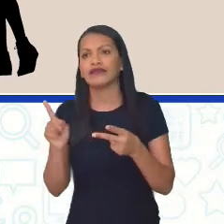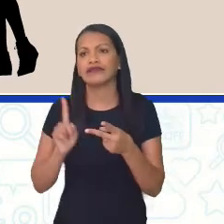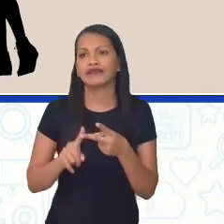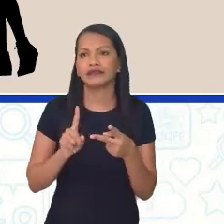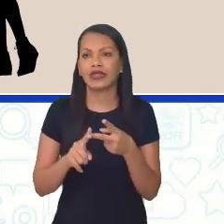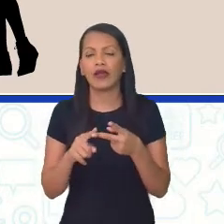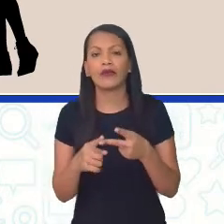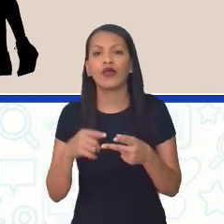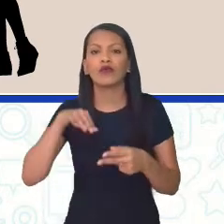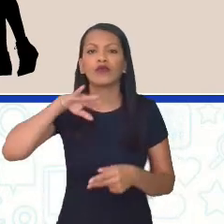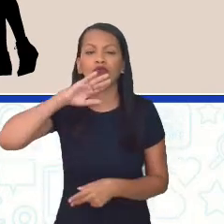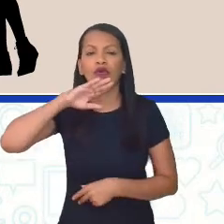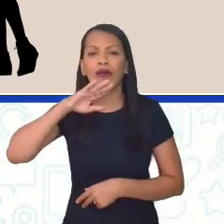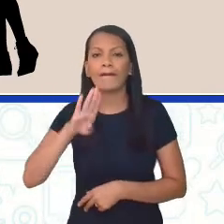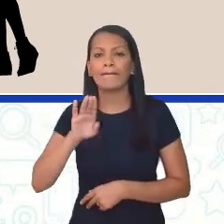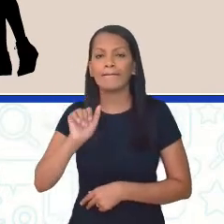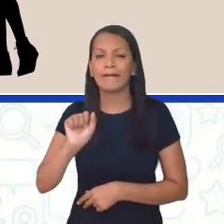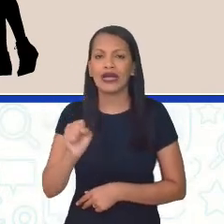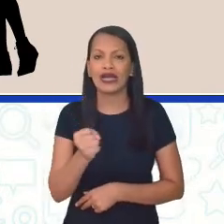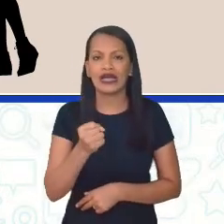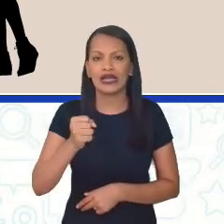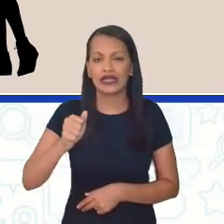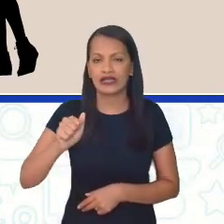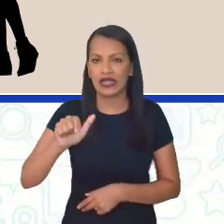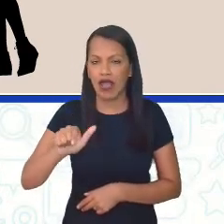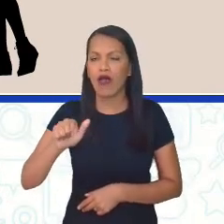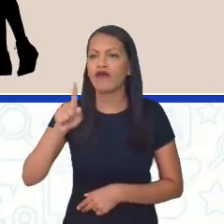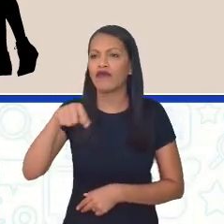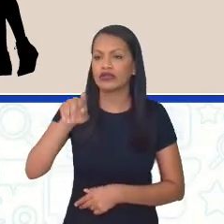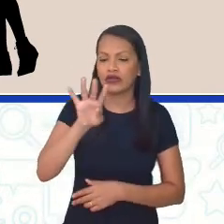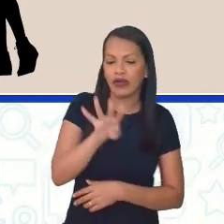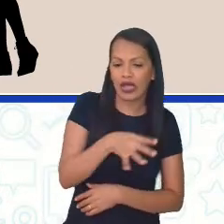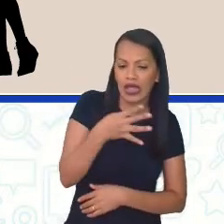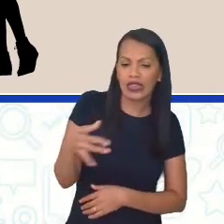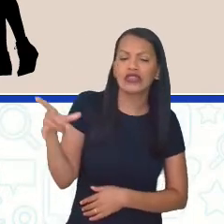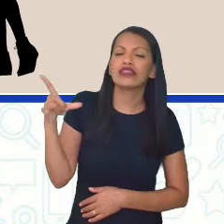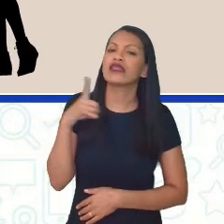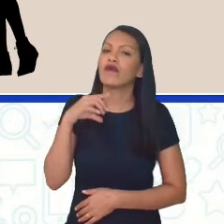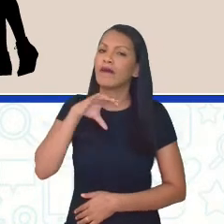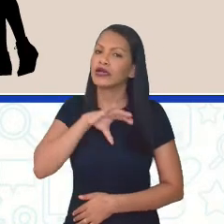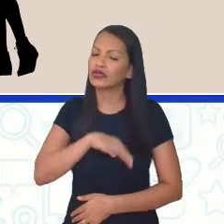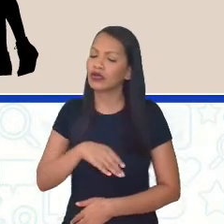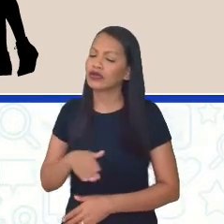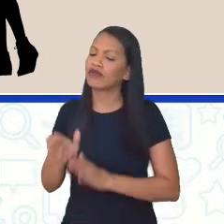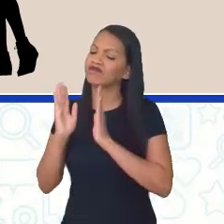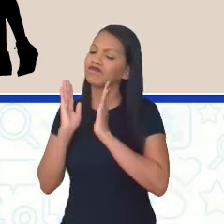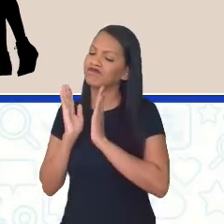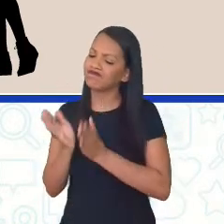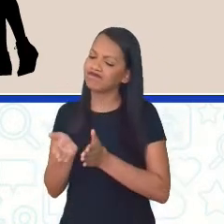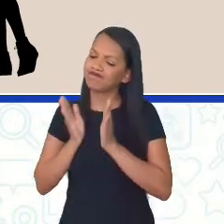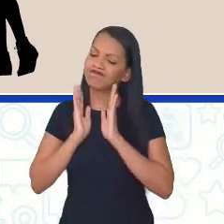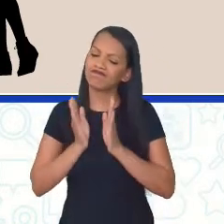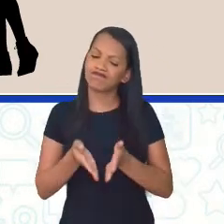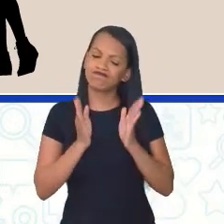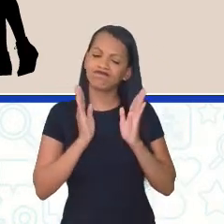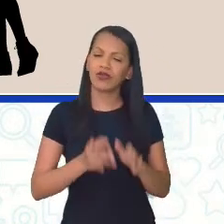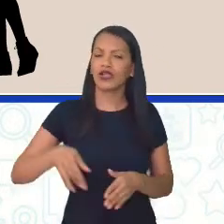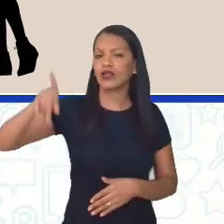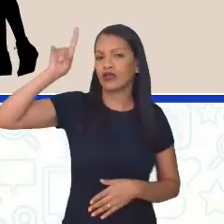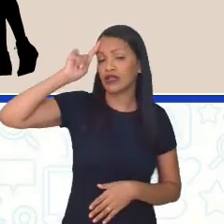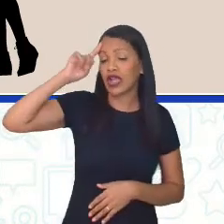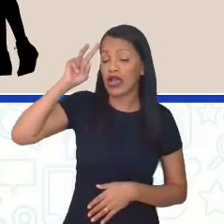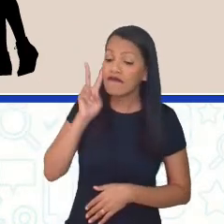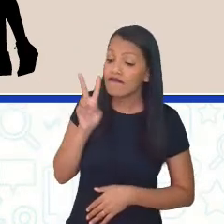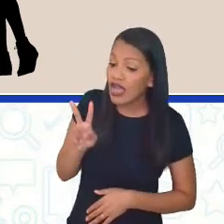da temperatura basal, né? A questão da tabelinha, você tem que ter uma menstruação regular, né? Regular para você ver o seu dia